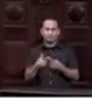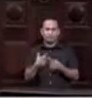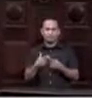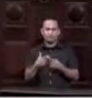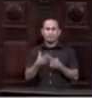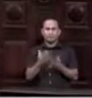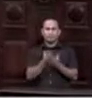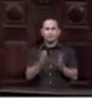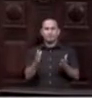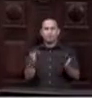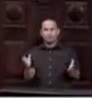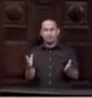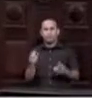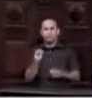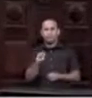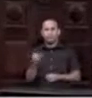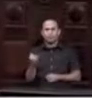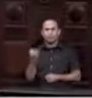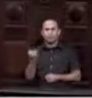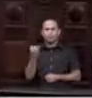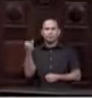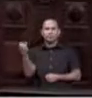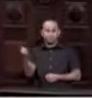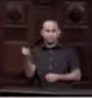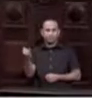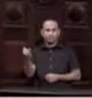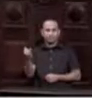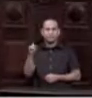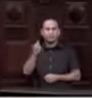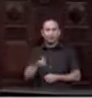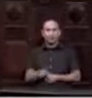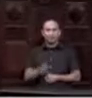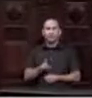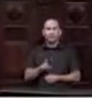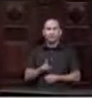exatamente aquilo que é mais importante no político, que é a credibilidade pública.